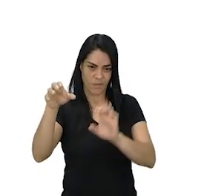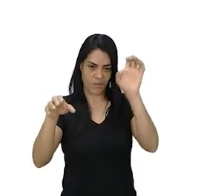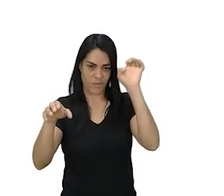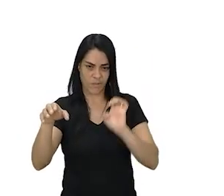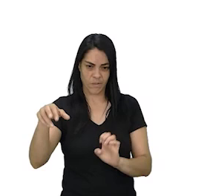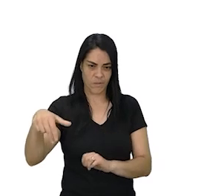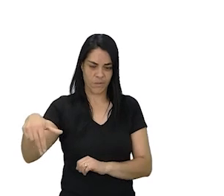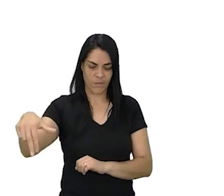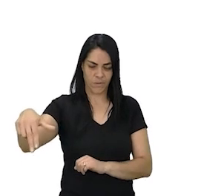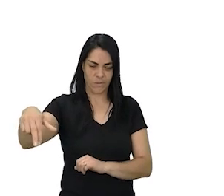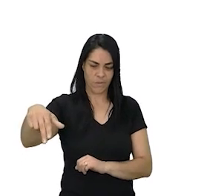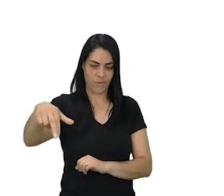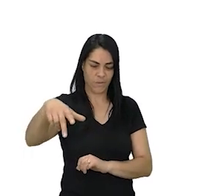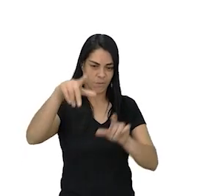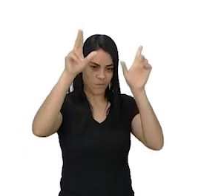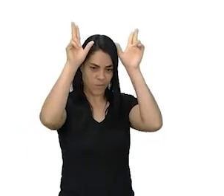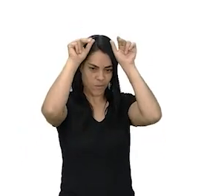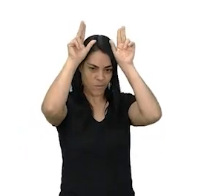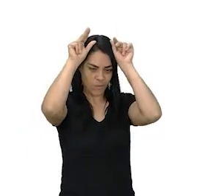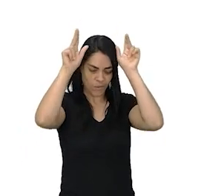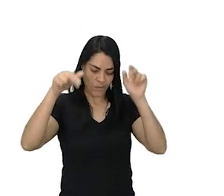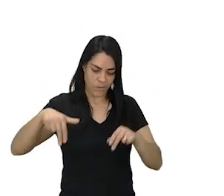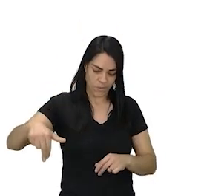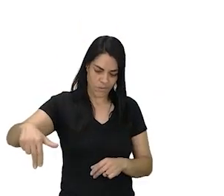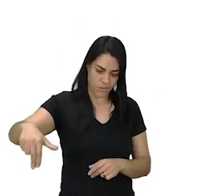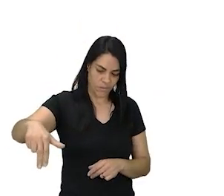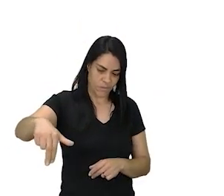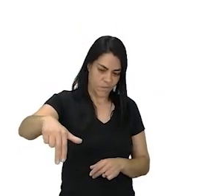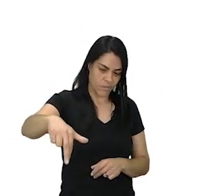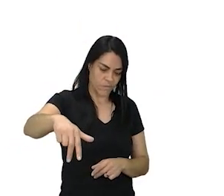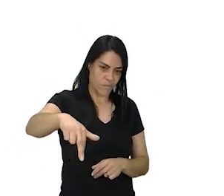o coelho e o